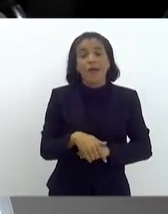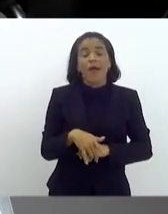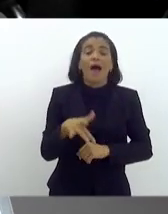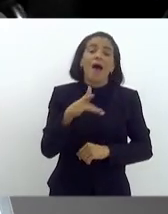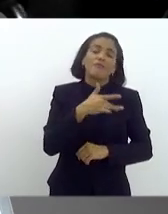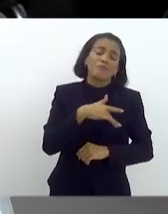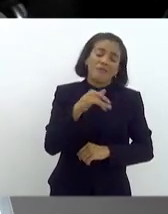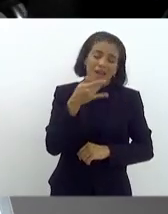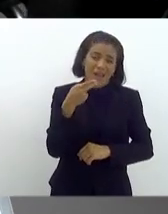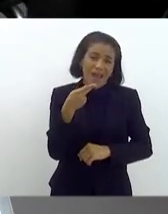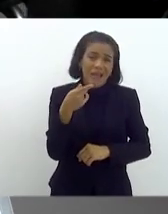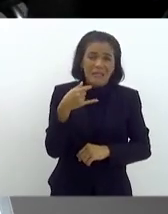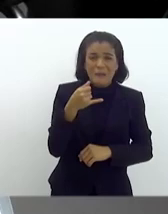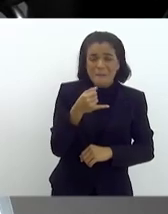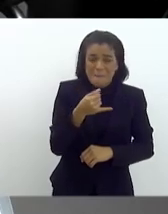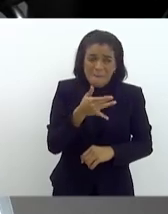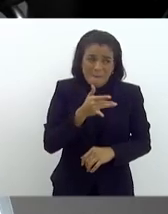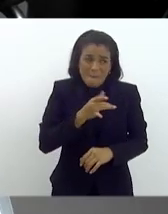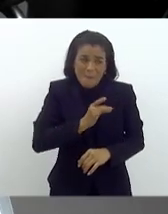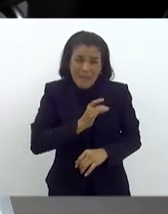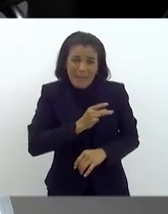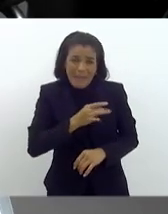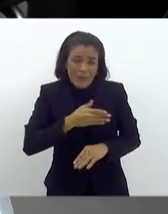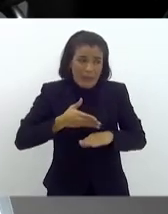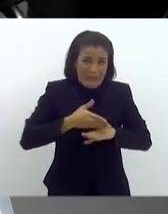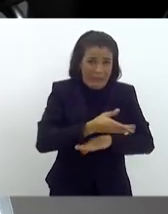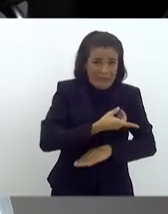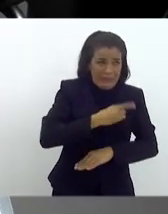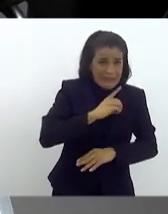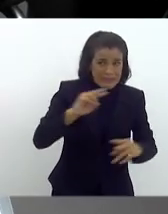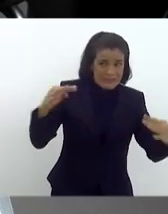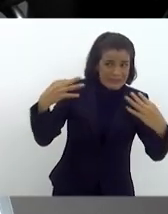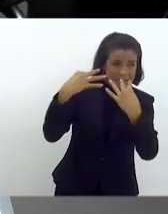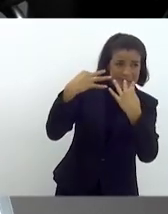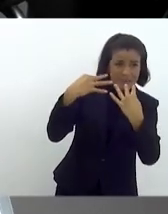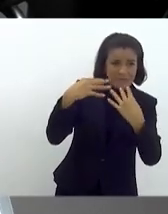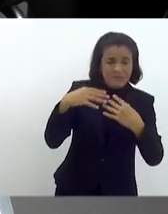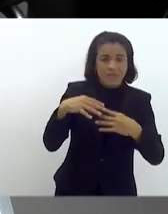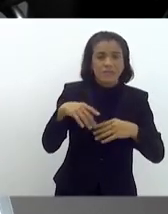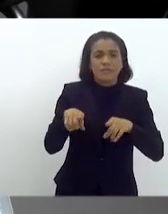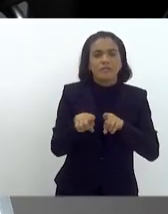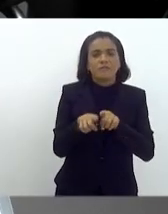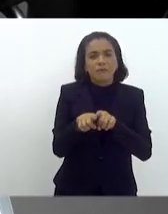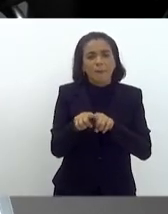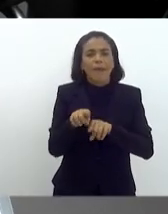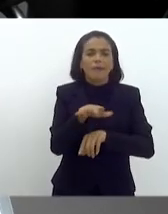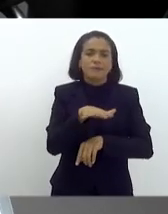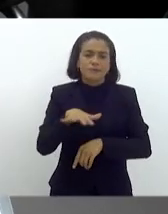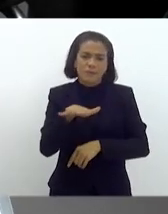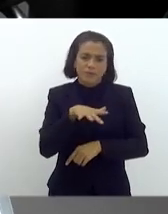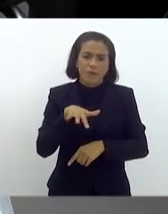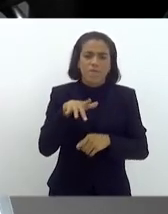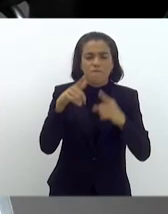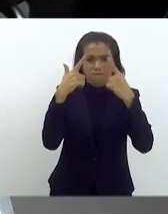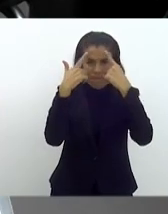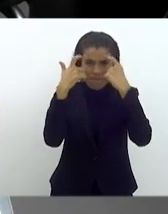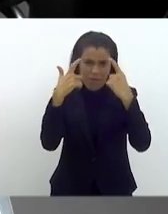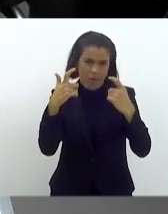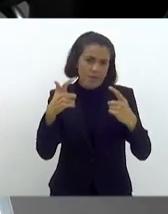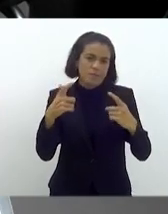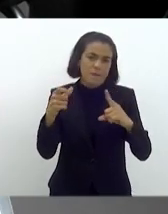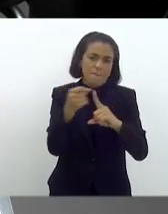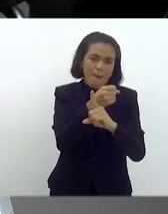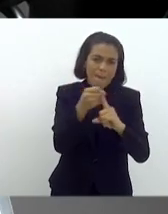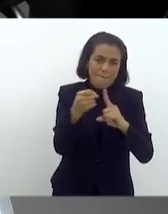me fala ah não tem medo de ser vista entrando na delegacia para noticiar diversos crimes né E muito mais essa situação da violência doméstica